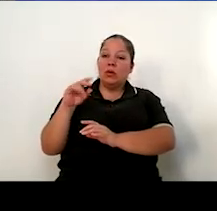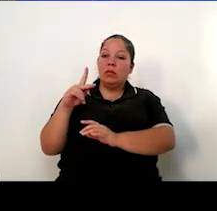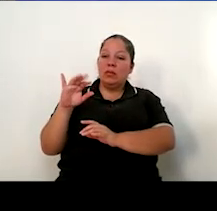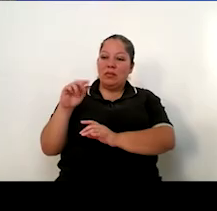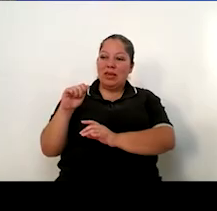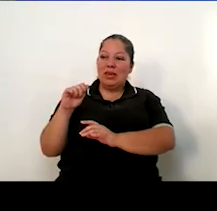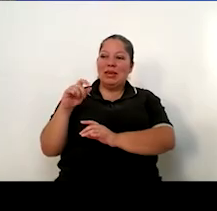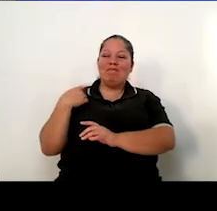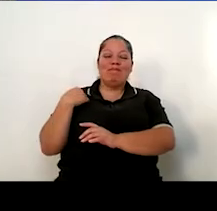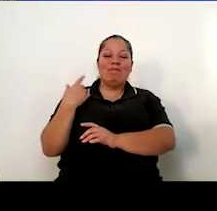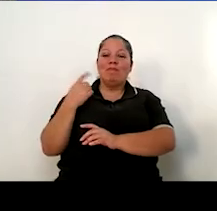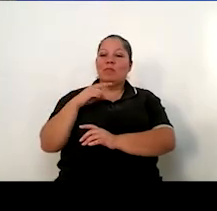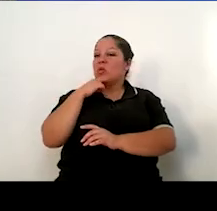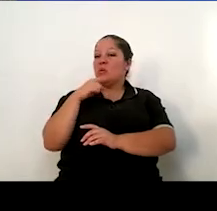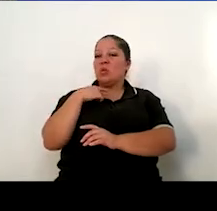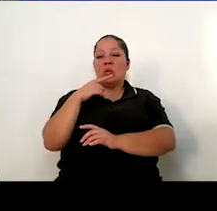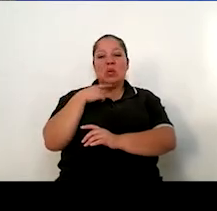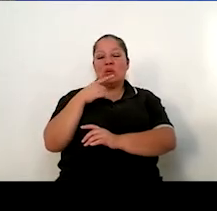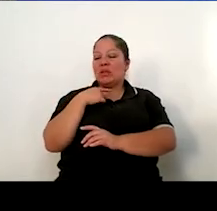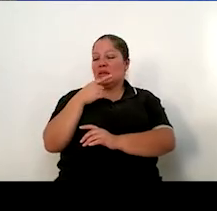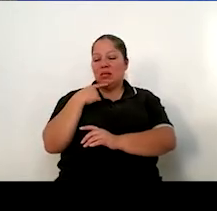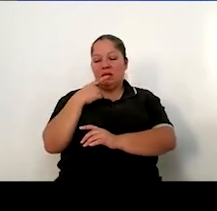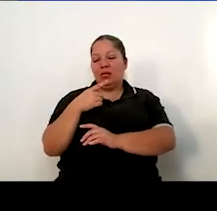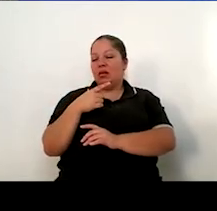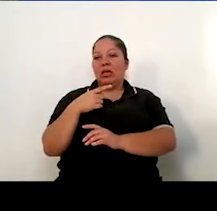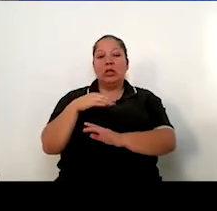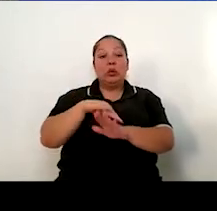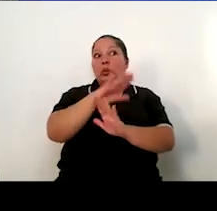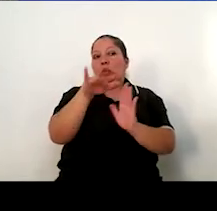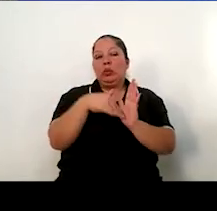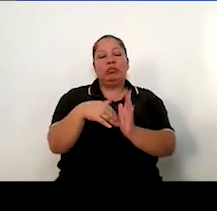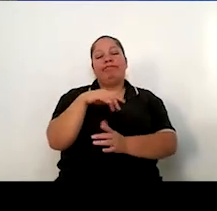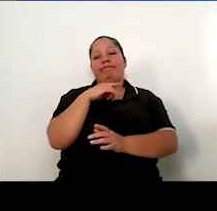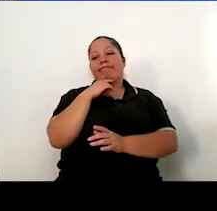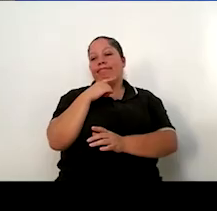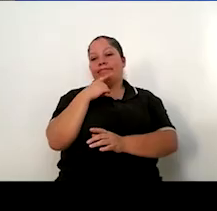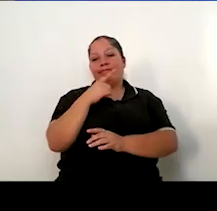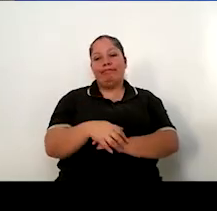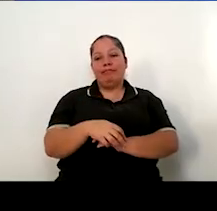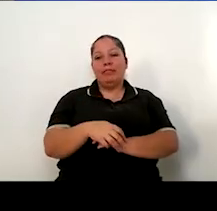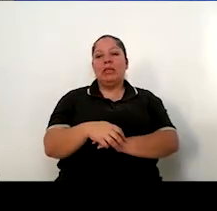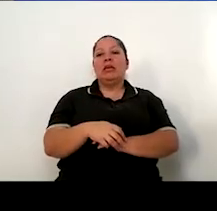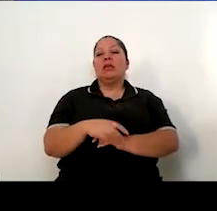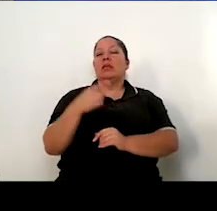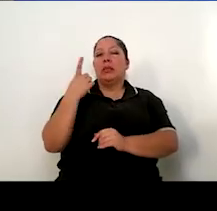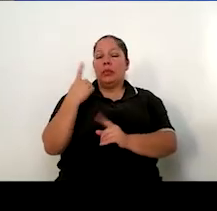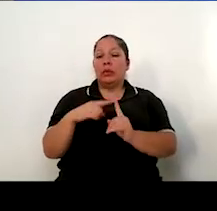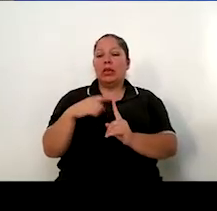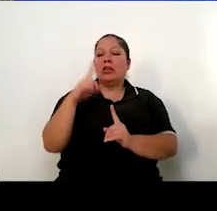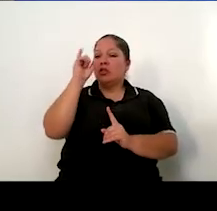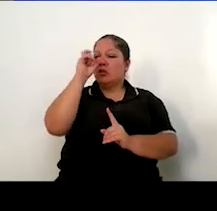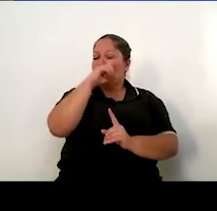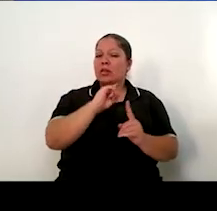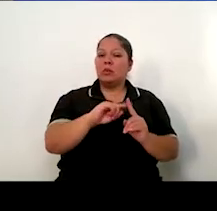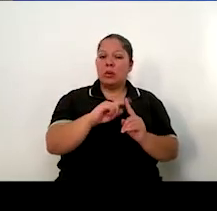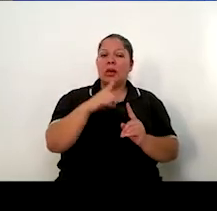conseguiria abraçar esses pacientes, porque a gente tem dificuldade, inclusive, em fazer colonoscopia em pacientes que têm sintomas e que estão sangrando e que são